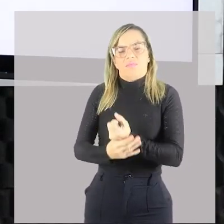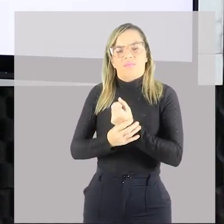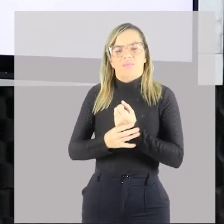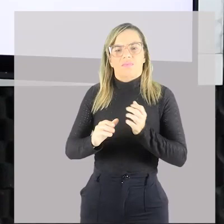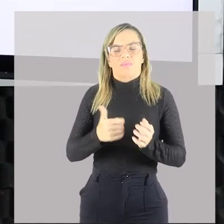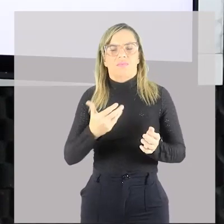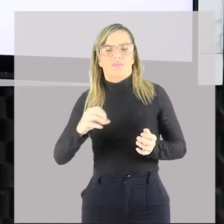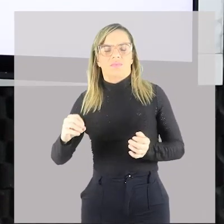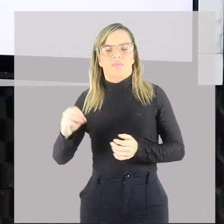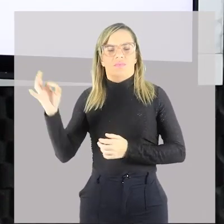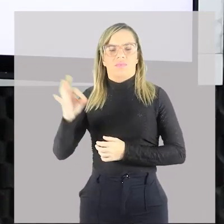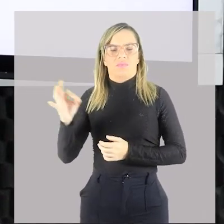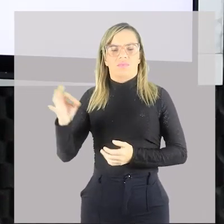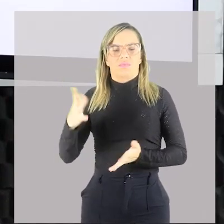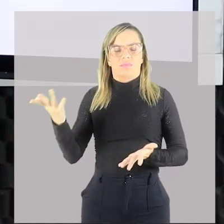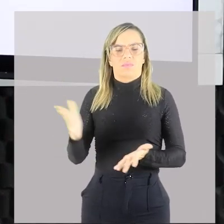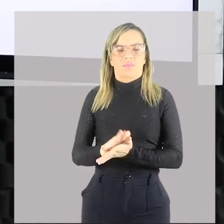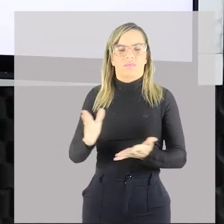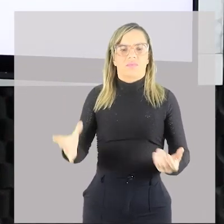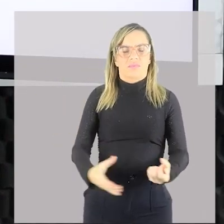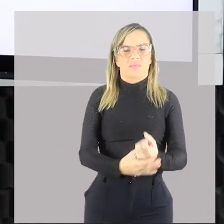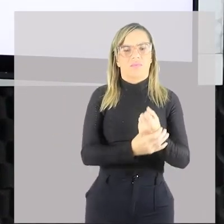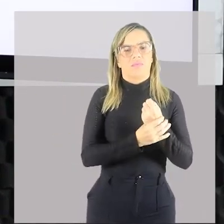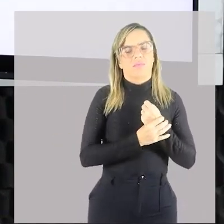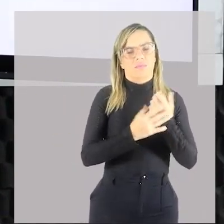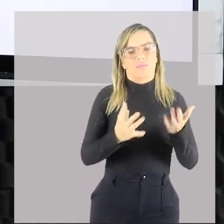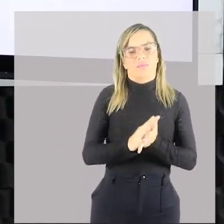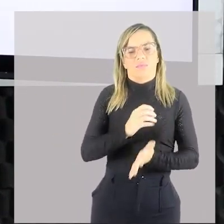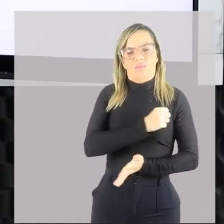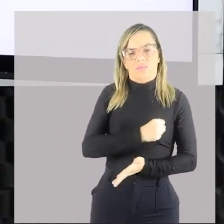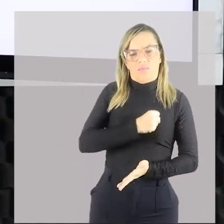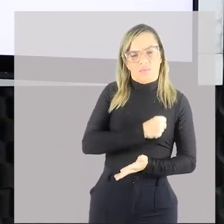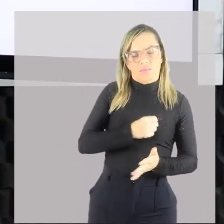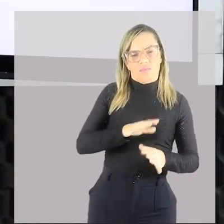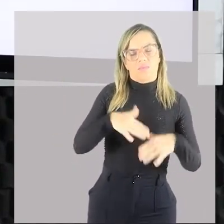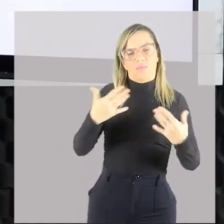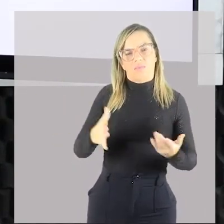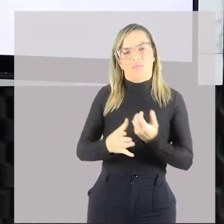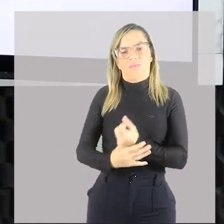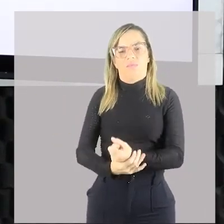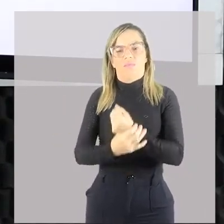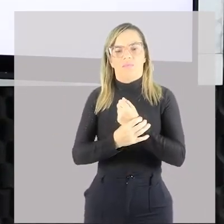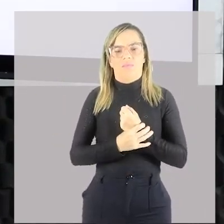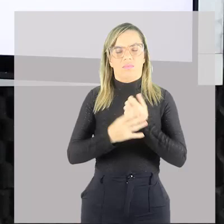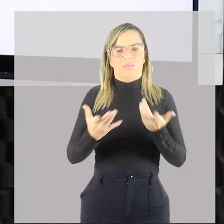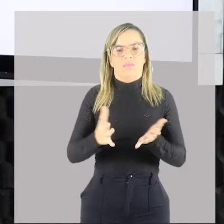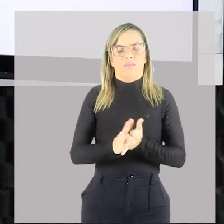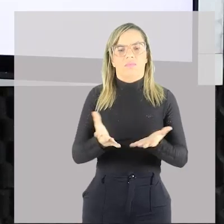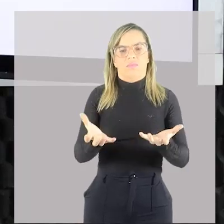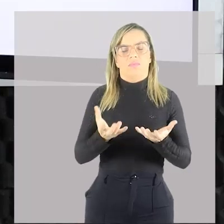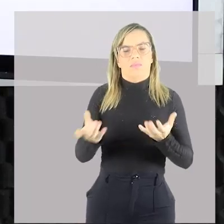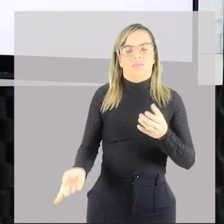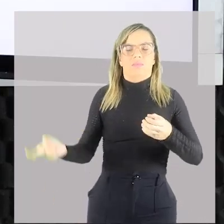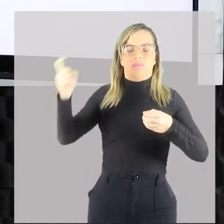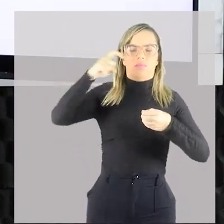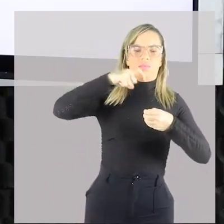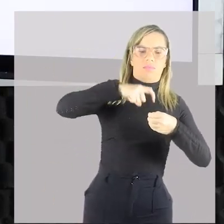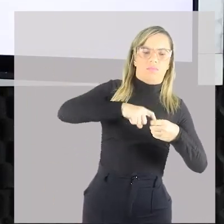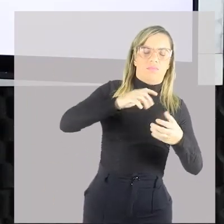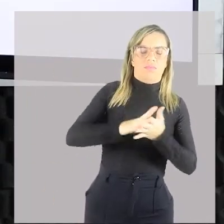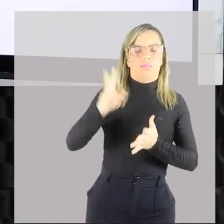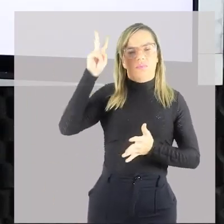ali um absolutista, ele esteja ali com saudade do absolutismo, querendo resgatá-lo, porque lembre que ele está